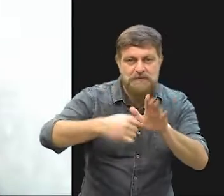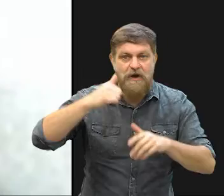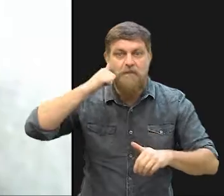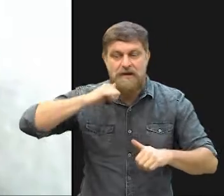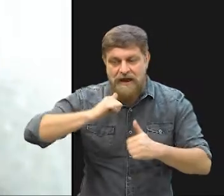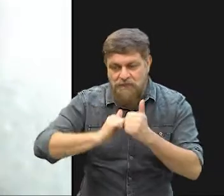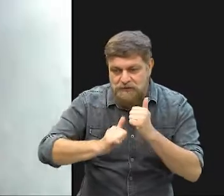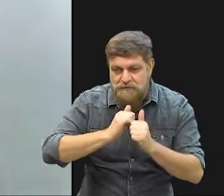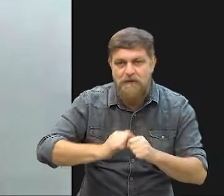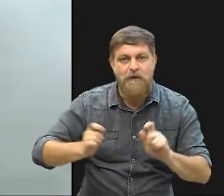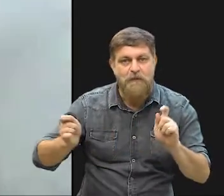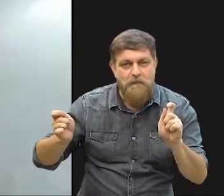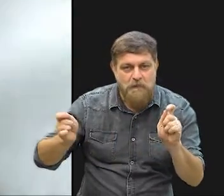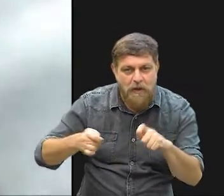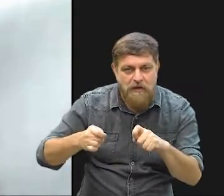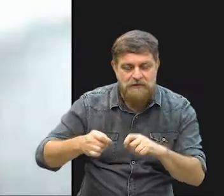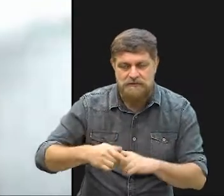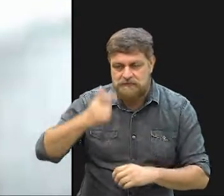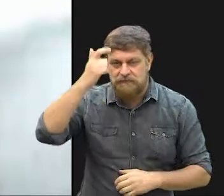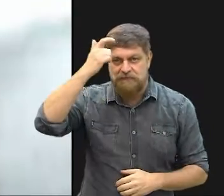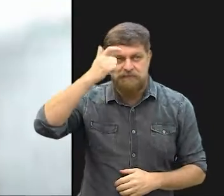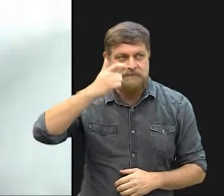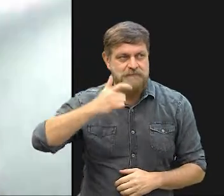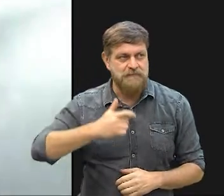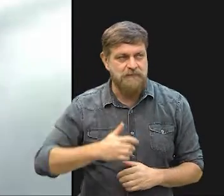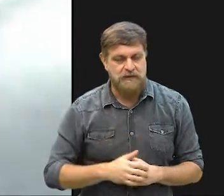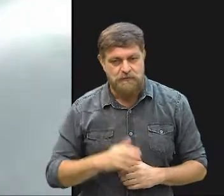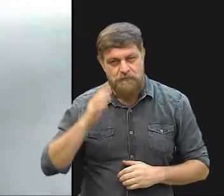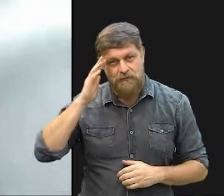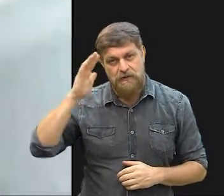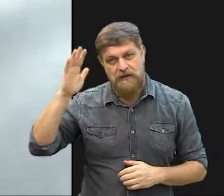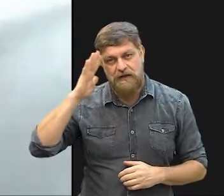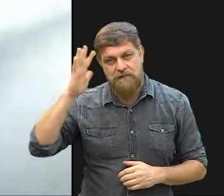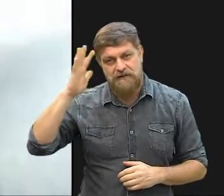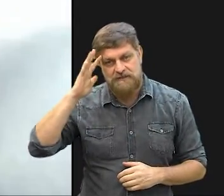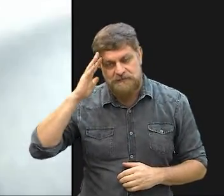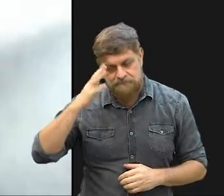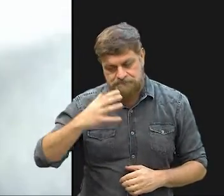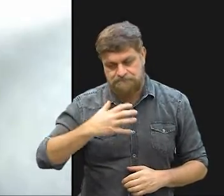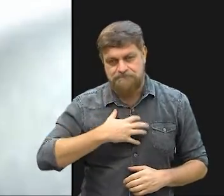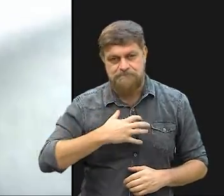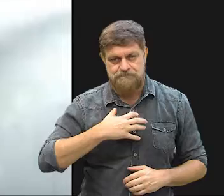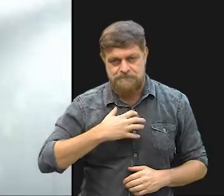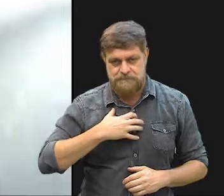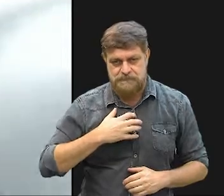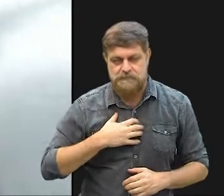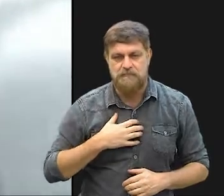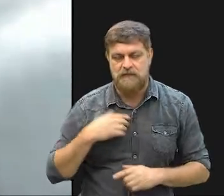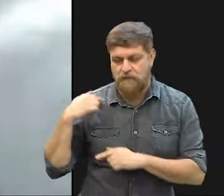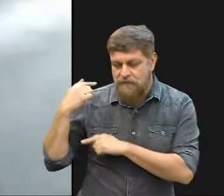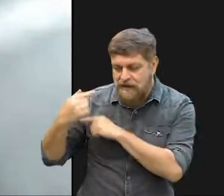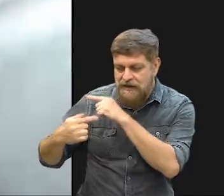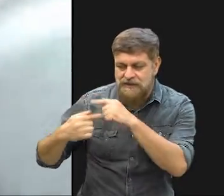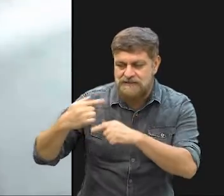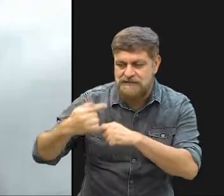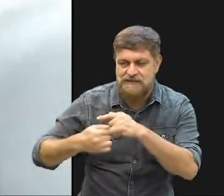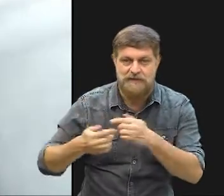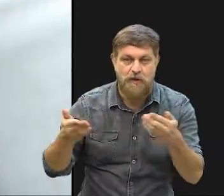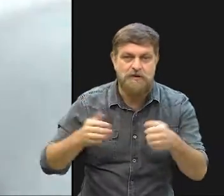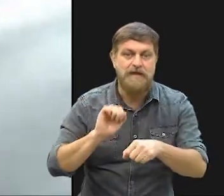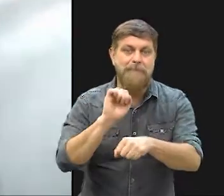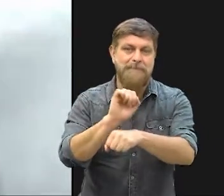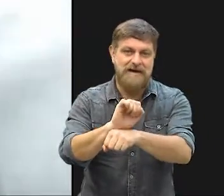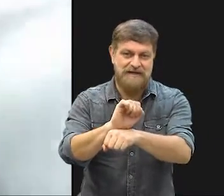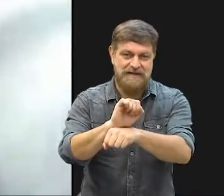Então, assim, eu não posso assegurar, mas eu imagino que inspirou muitas meninas da minha geração, que hoje já estão parando,